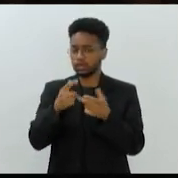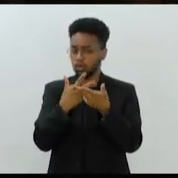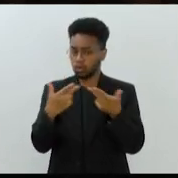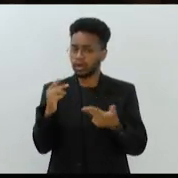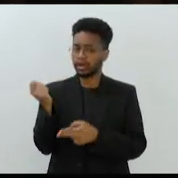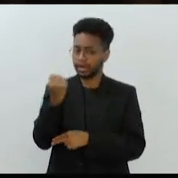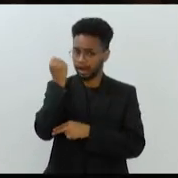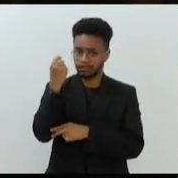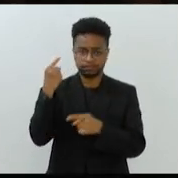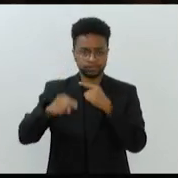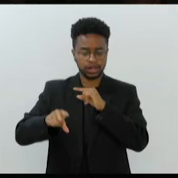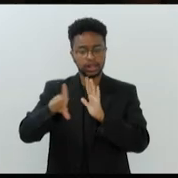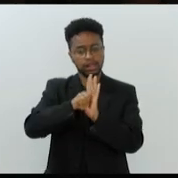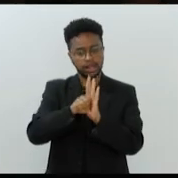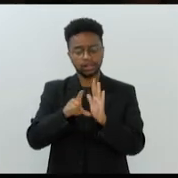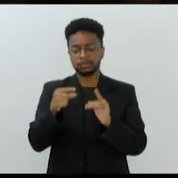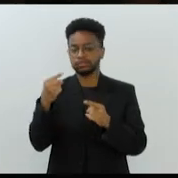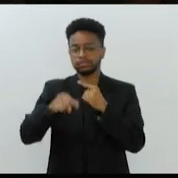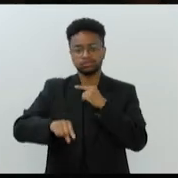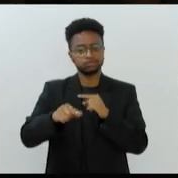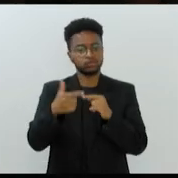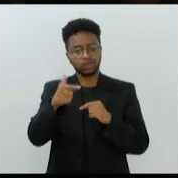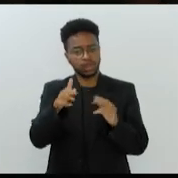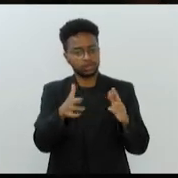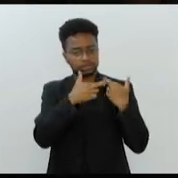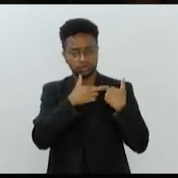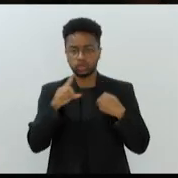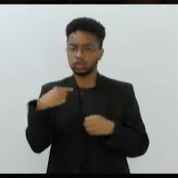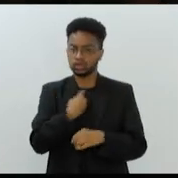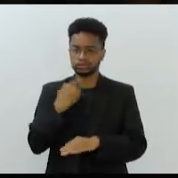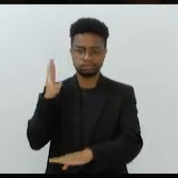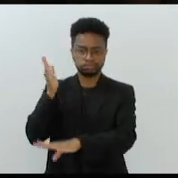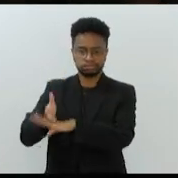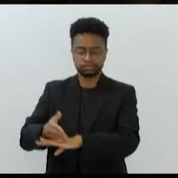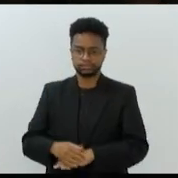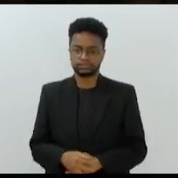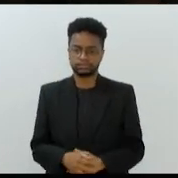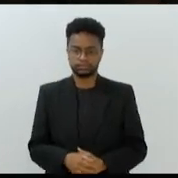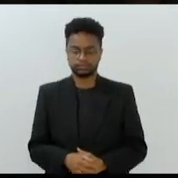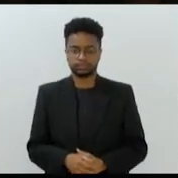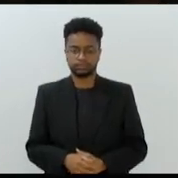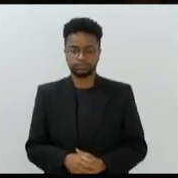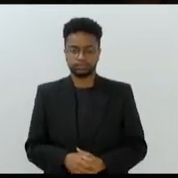é ilegal, é irresponsável e nós vamos enfrentar.